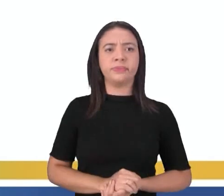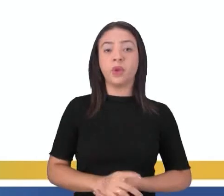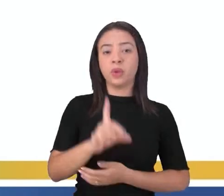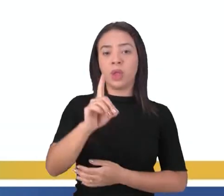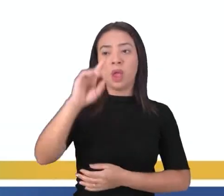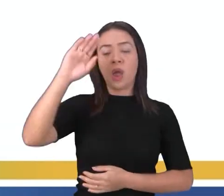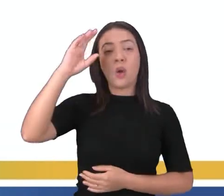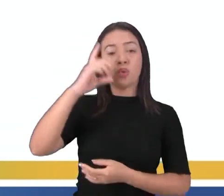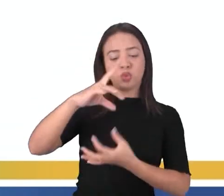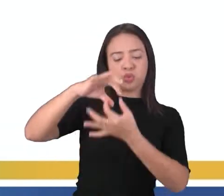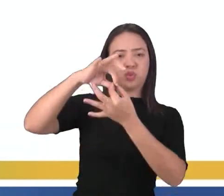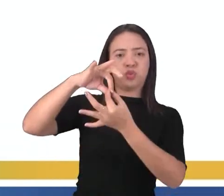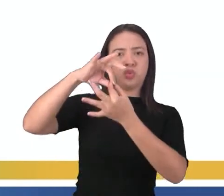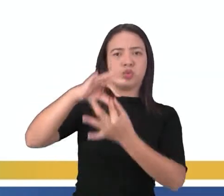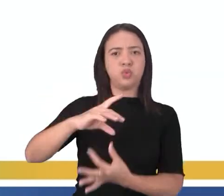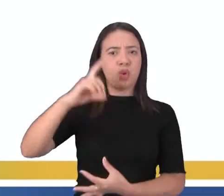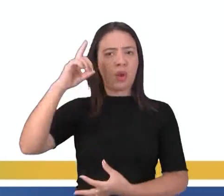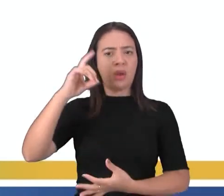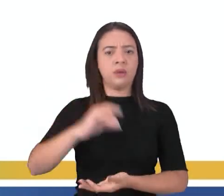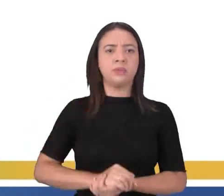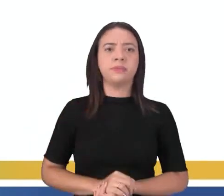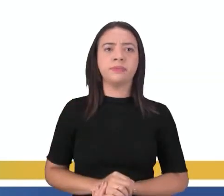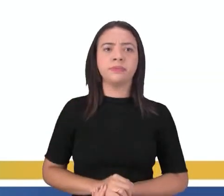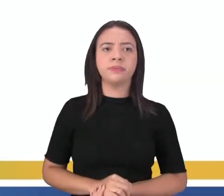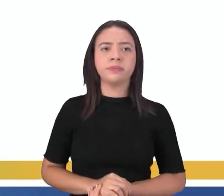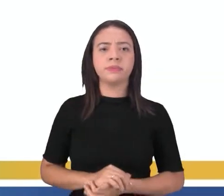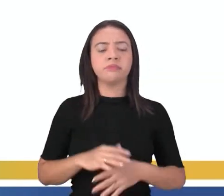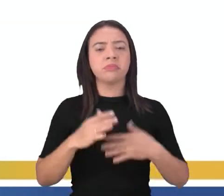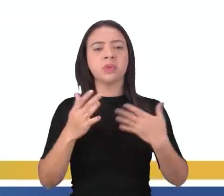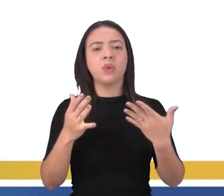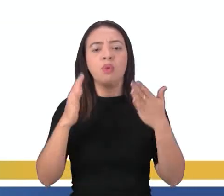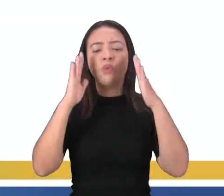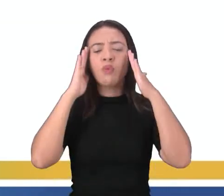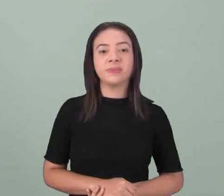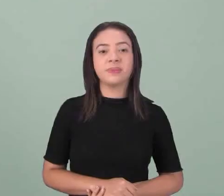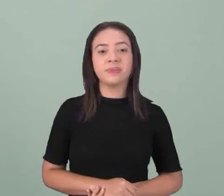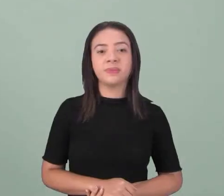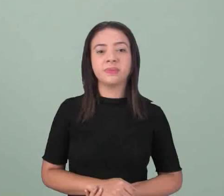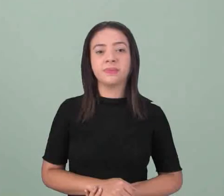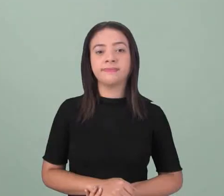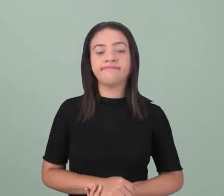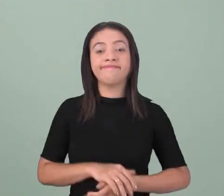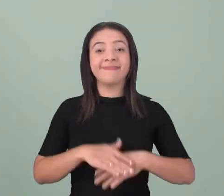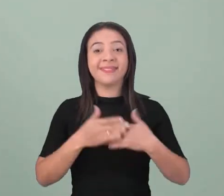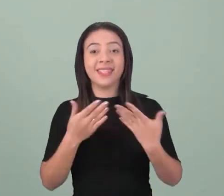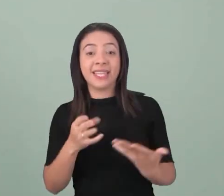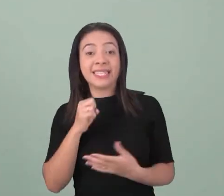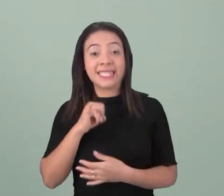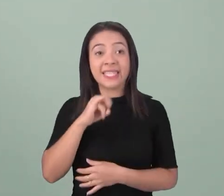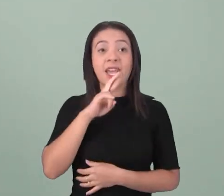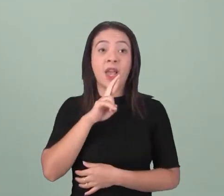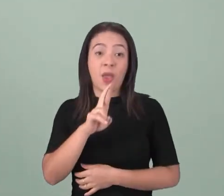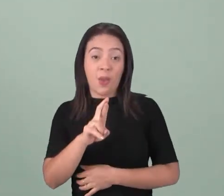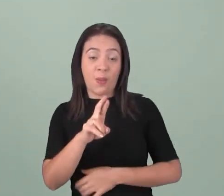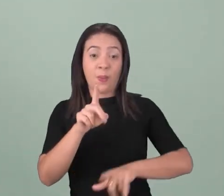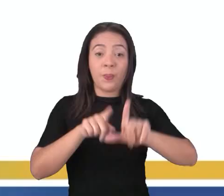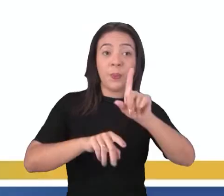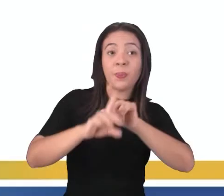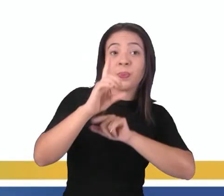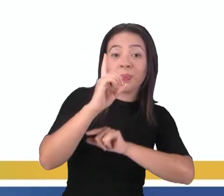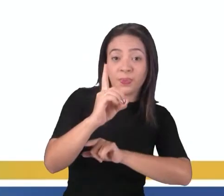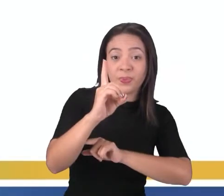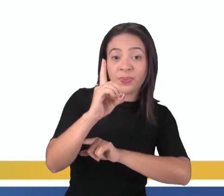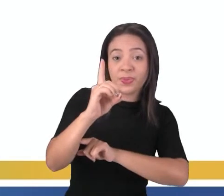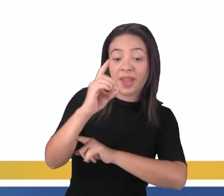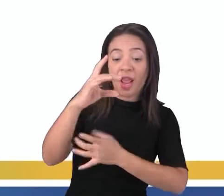de os deuses? Para quem nesse texto se faz referência à homenagem? Acertou então quem falou a letra